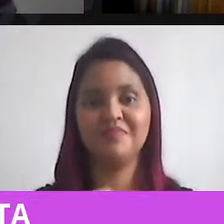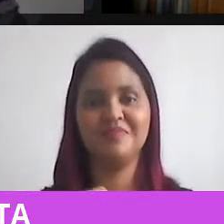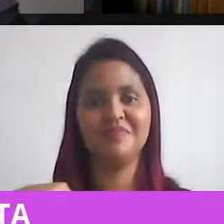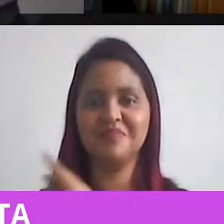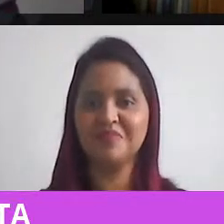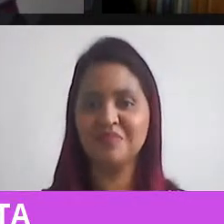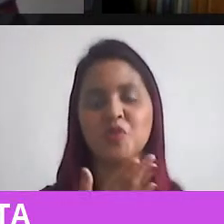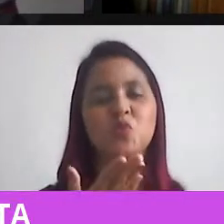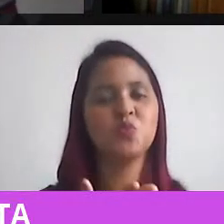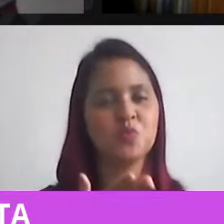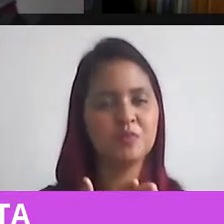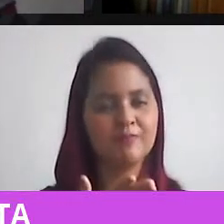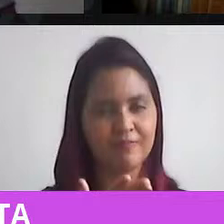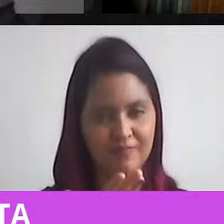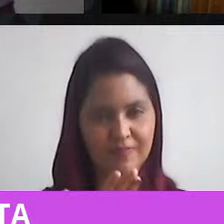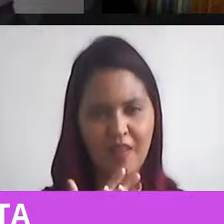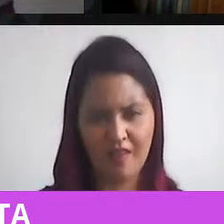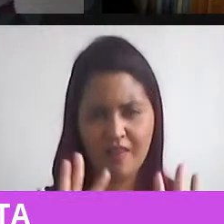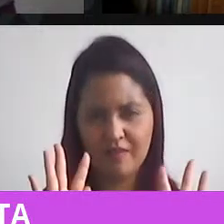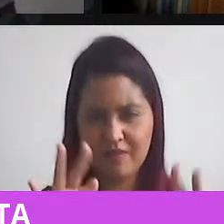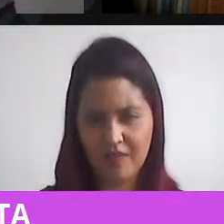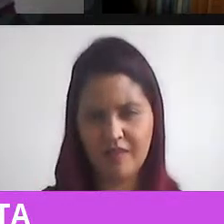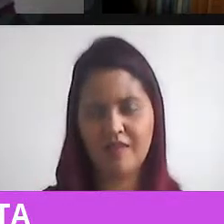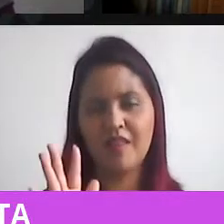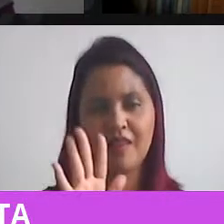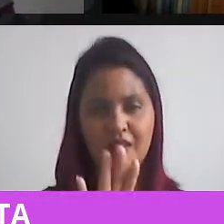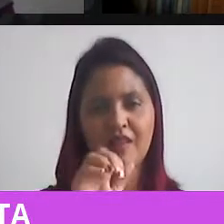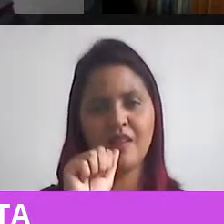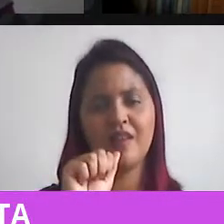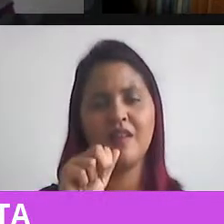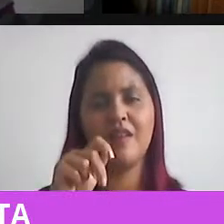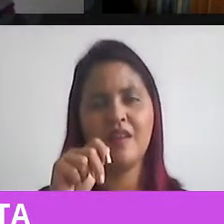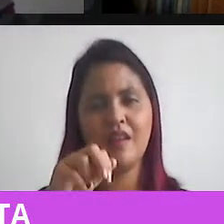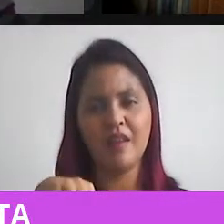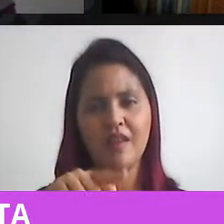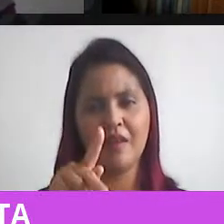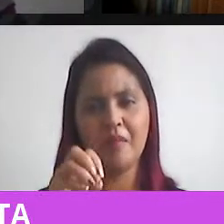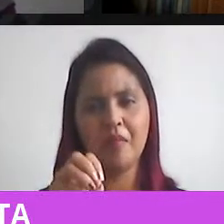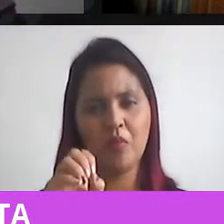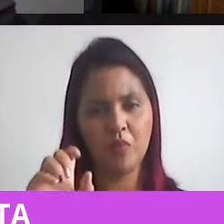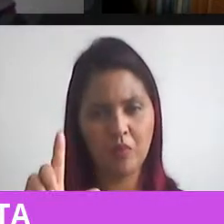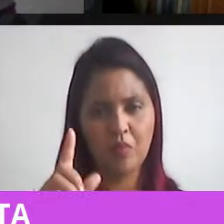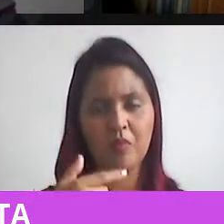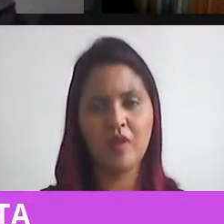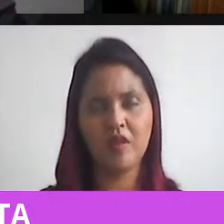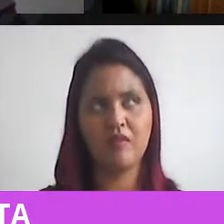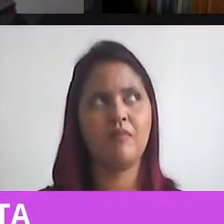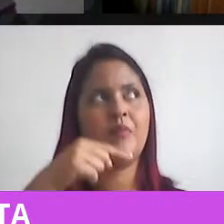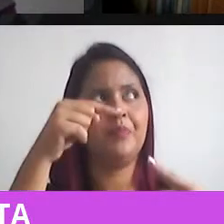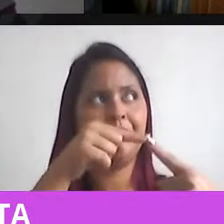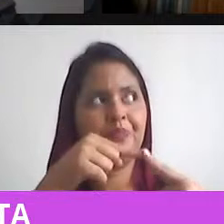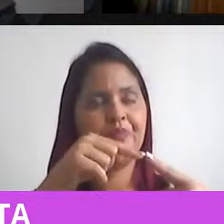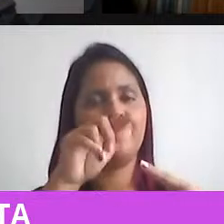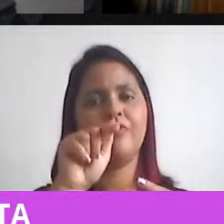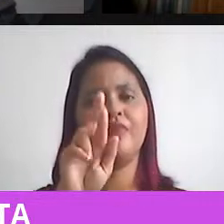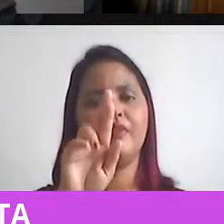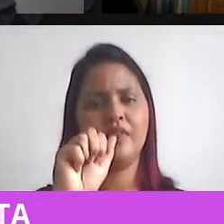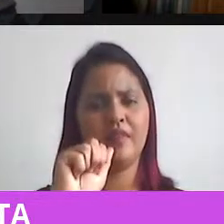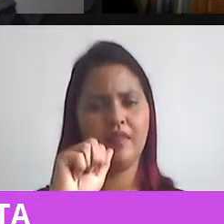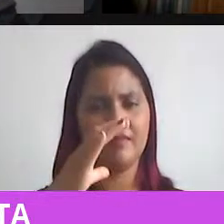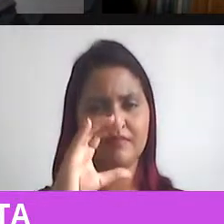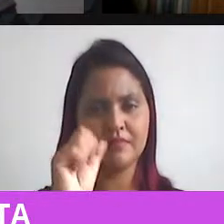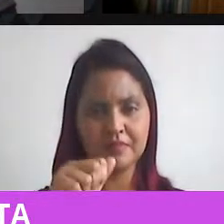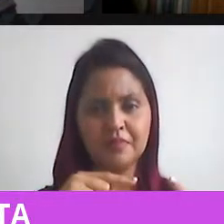um estudo que apresentamos na Ampol, eu, a Graça Rodrigues, a Ana